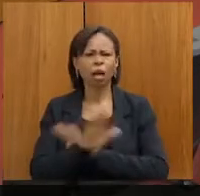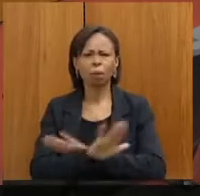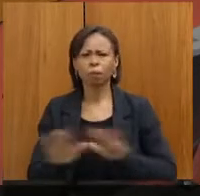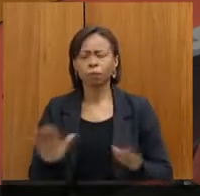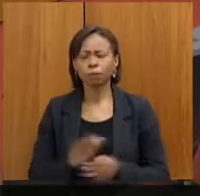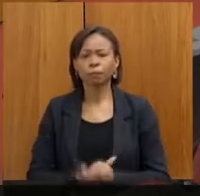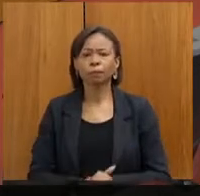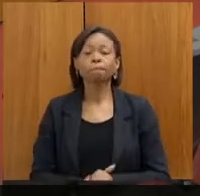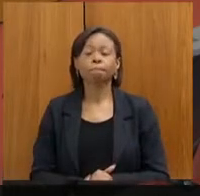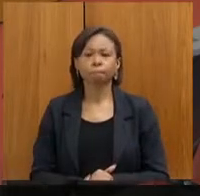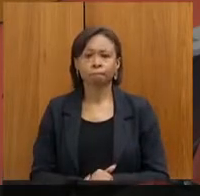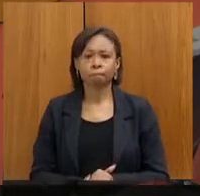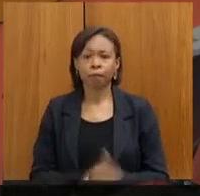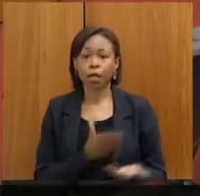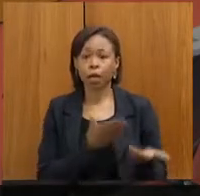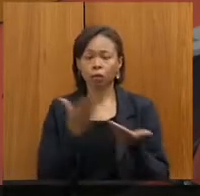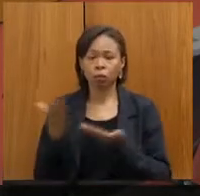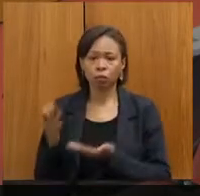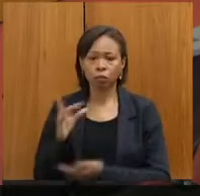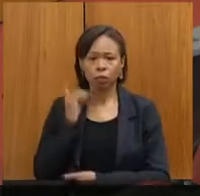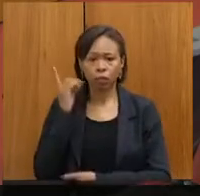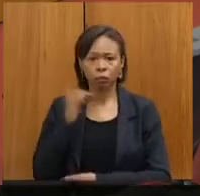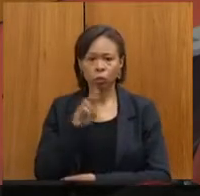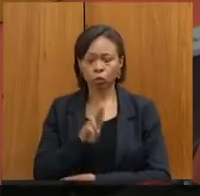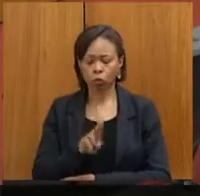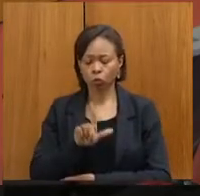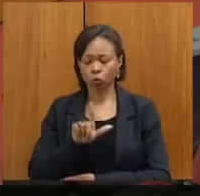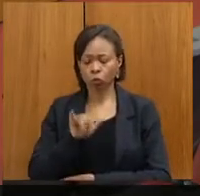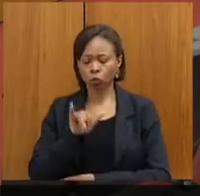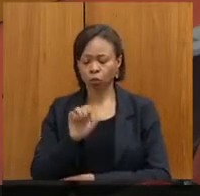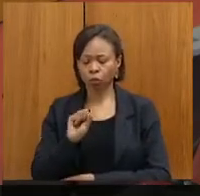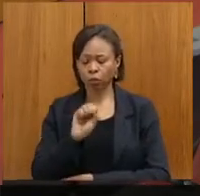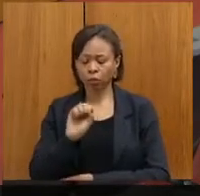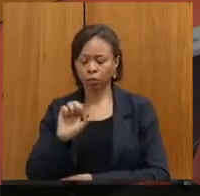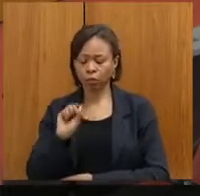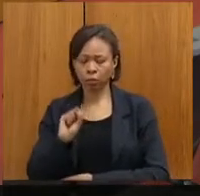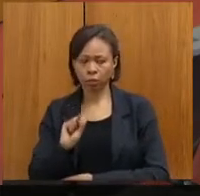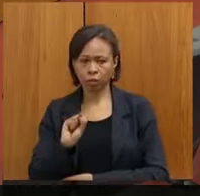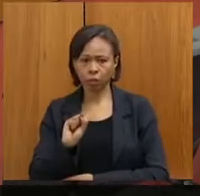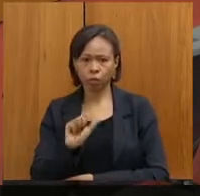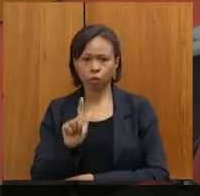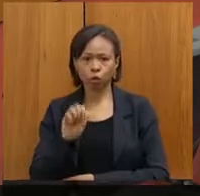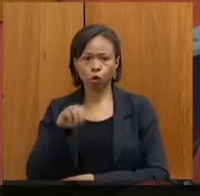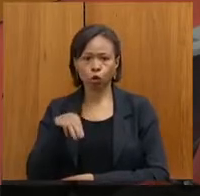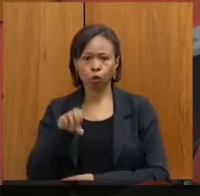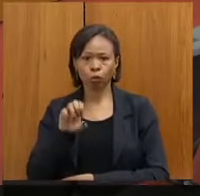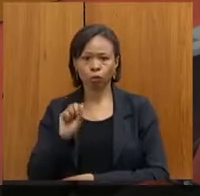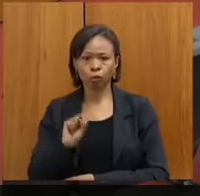com a palavra o Deputado Ulysses Gomes e